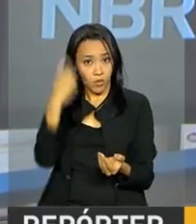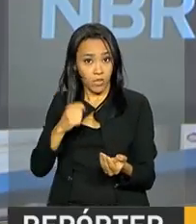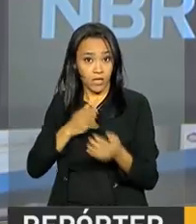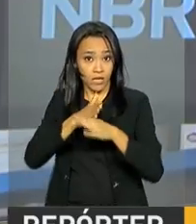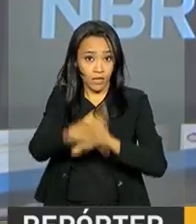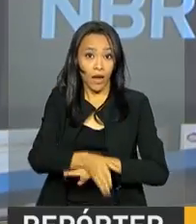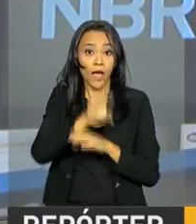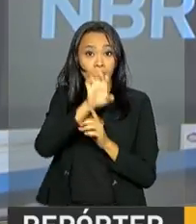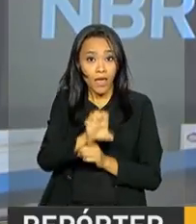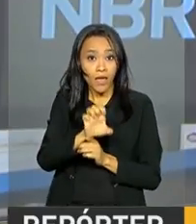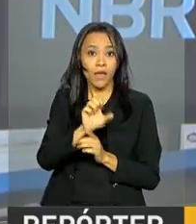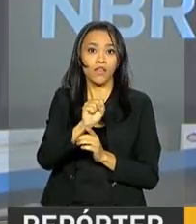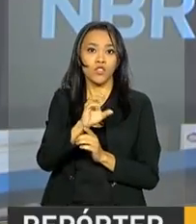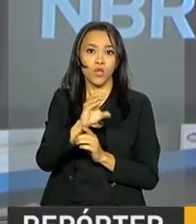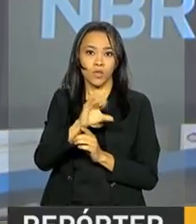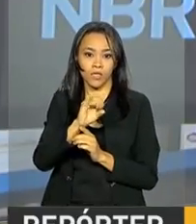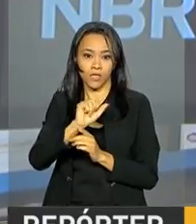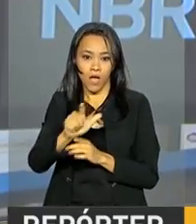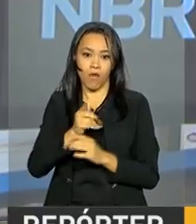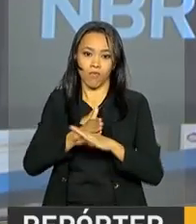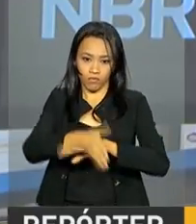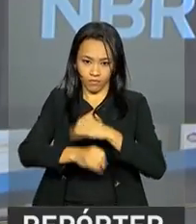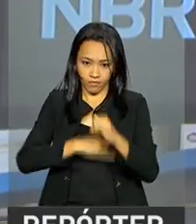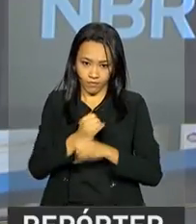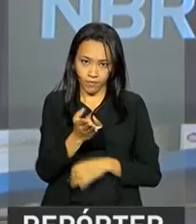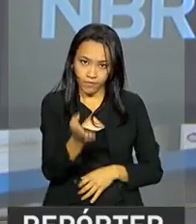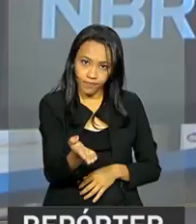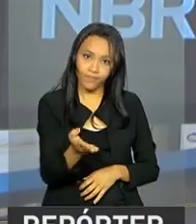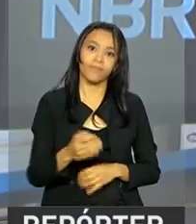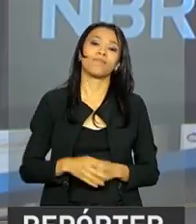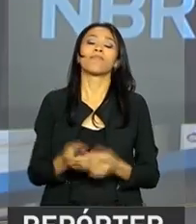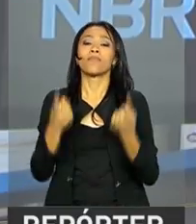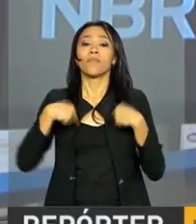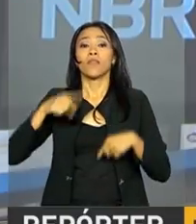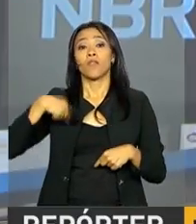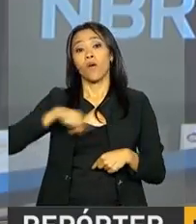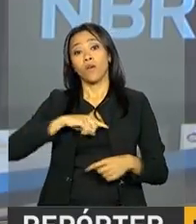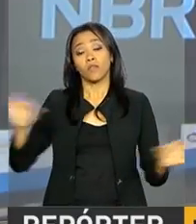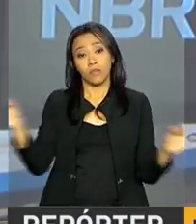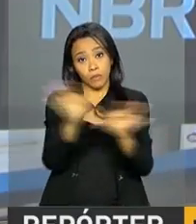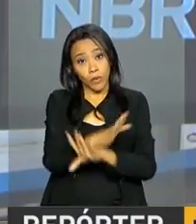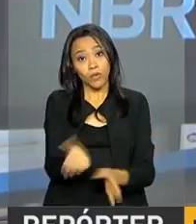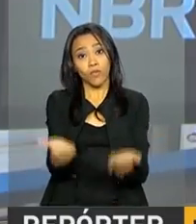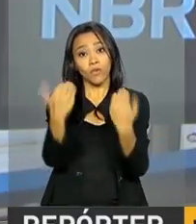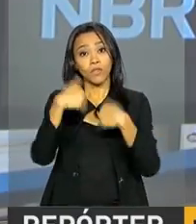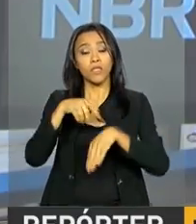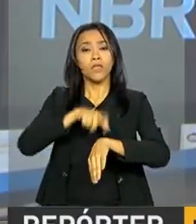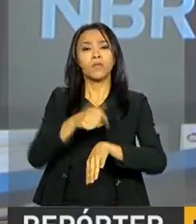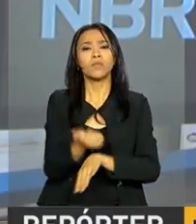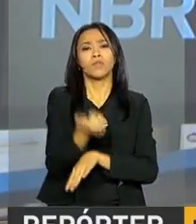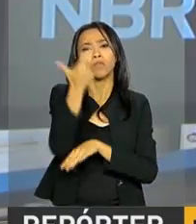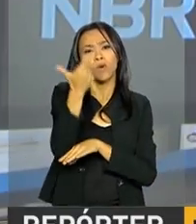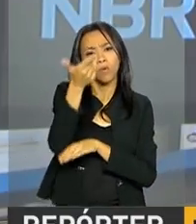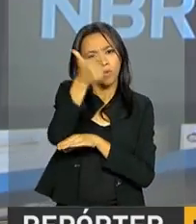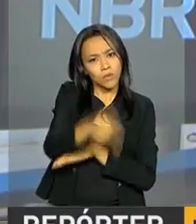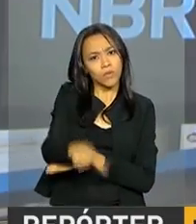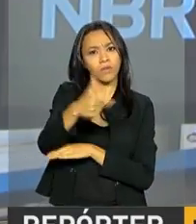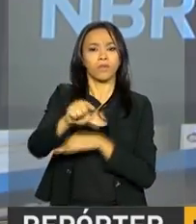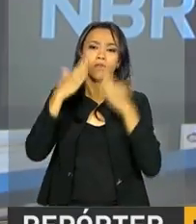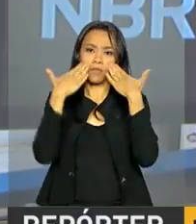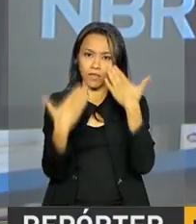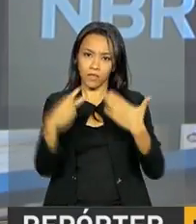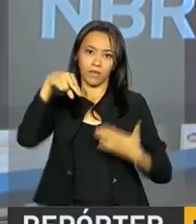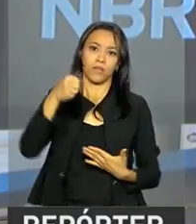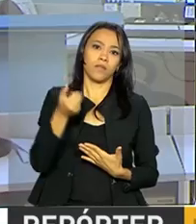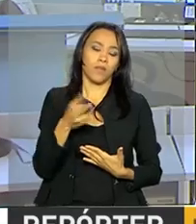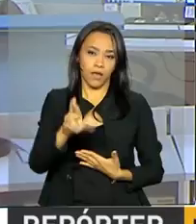página do esocial na internet e nós ficamos por aqui Voltamos ao meio-dia na próxima edição do repórter